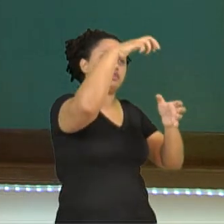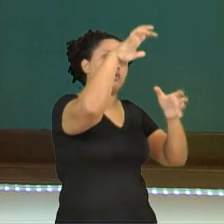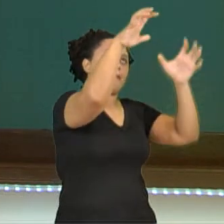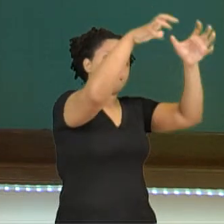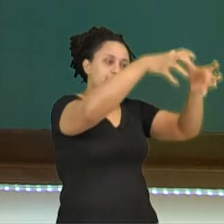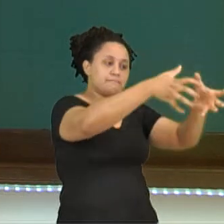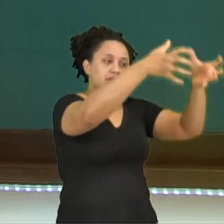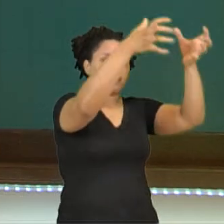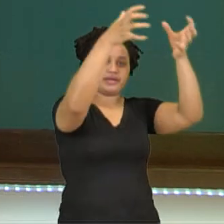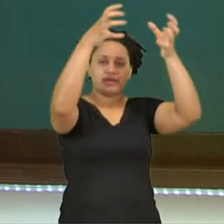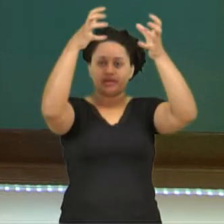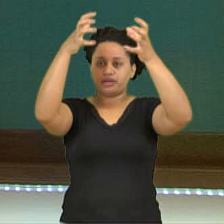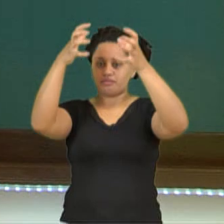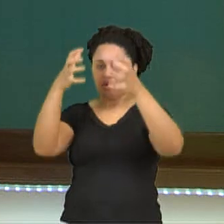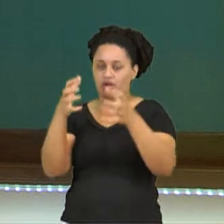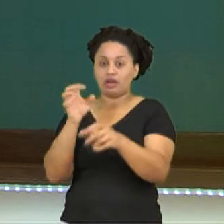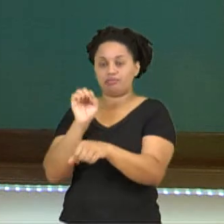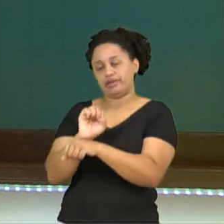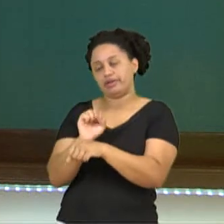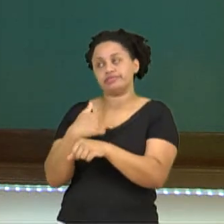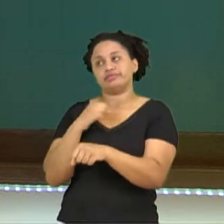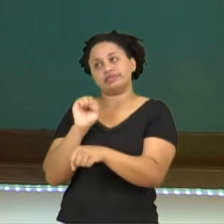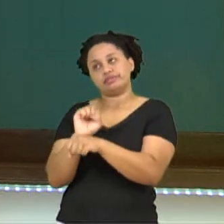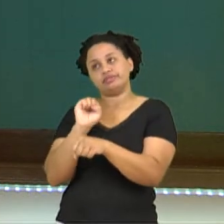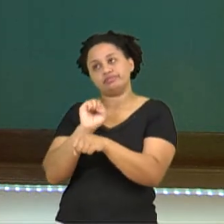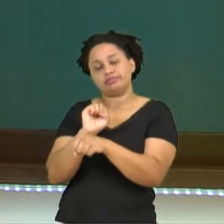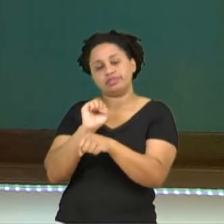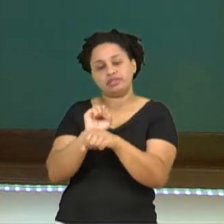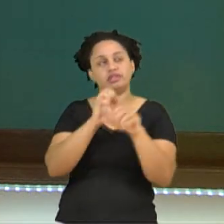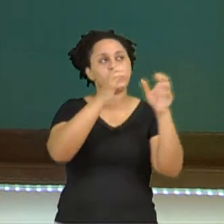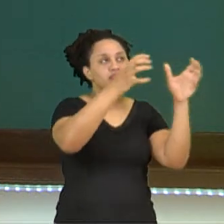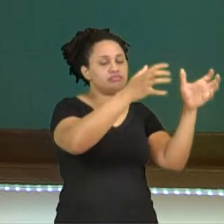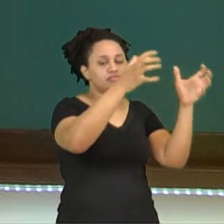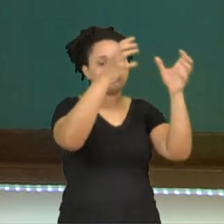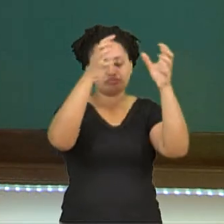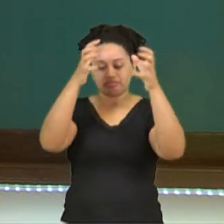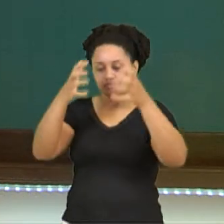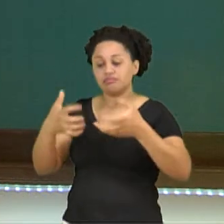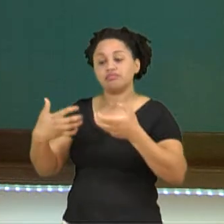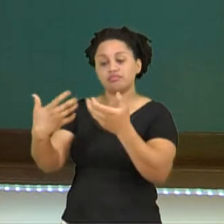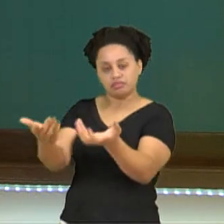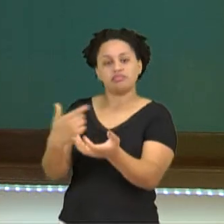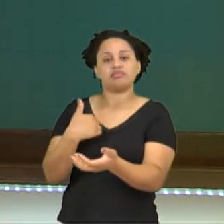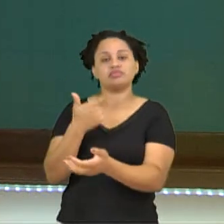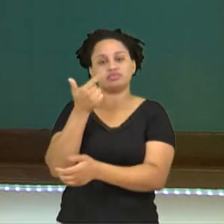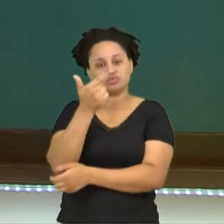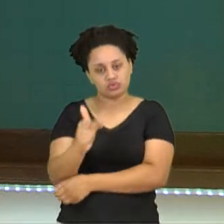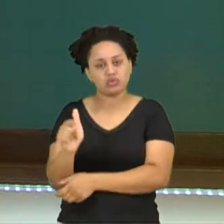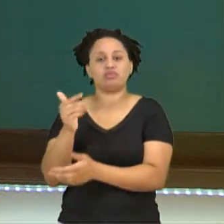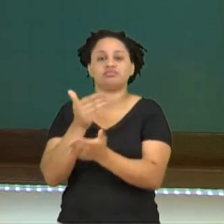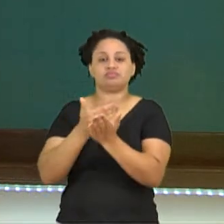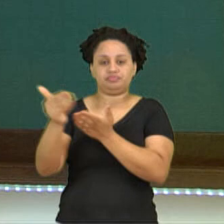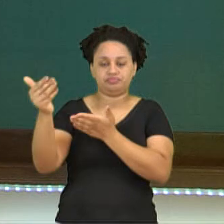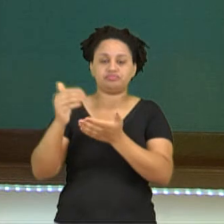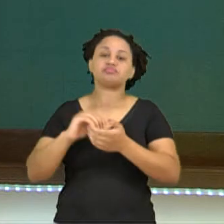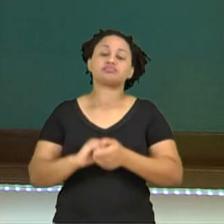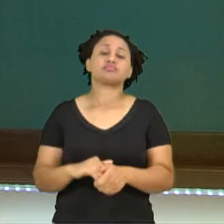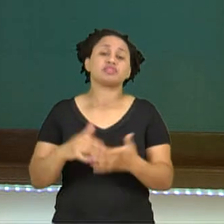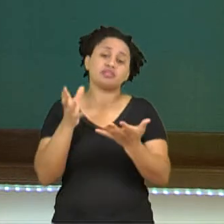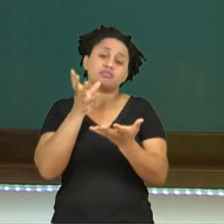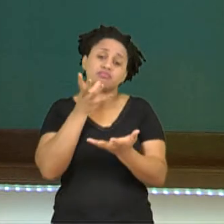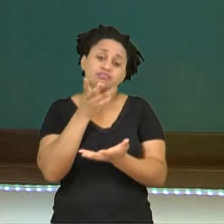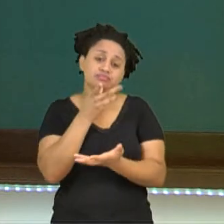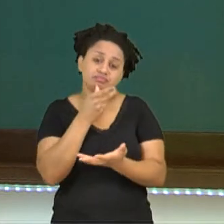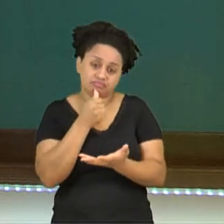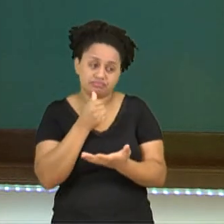que separava o jogo, descia-se a bola e começava o jogo, tá? Então demorava muito tempo. Ele